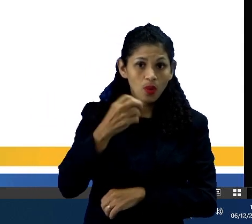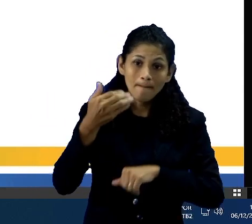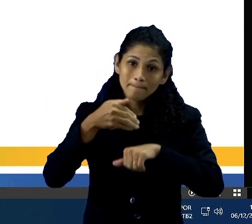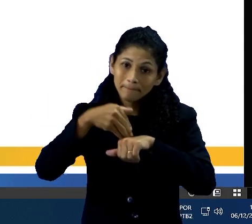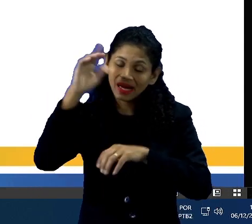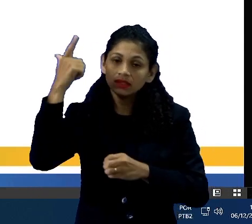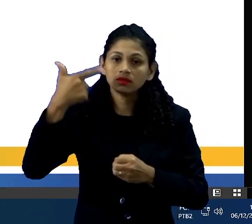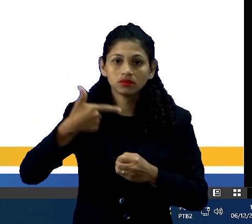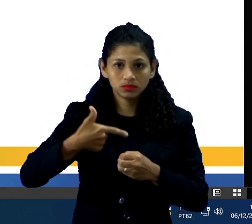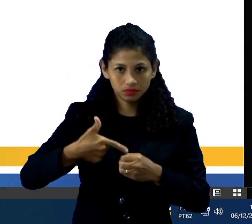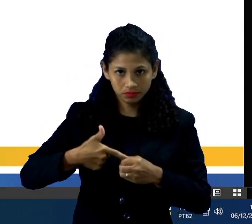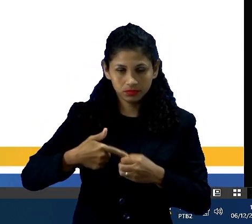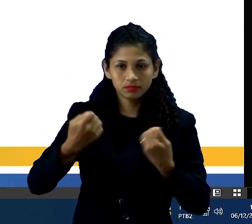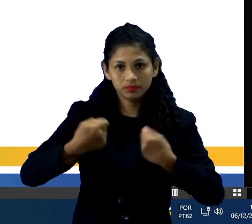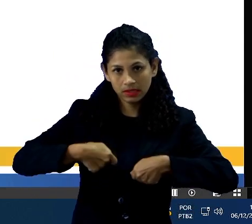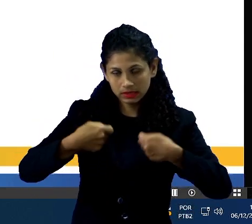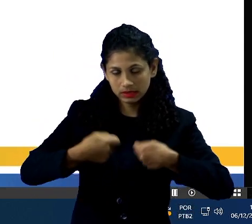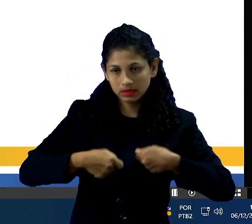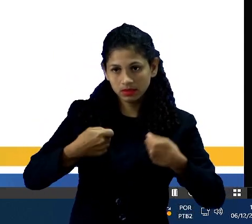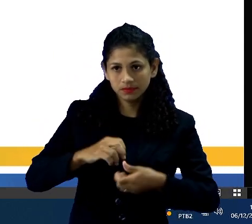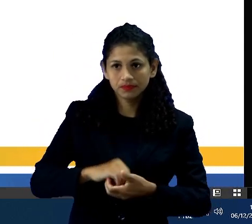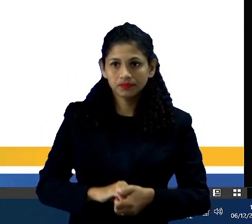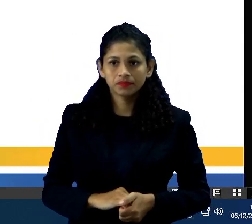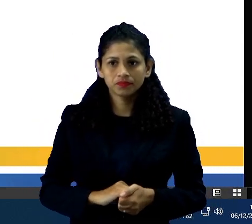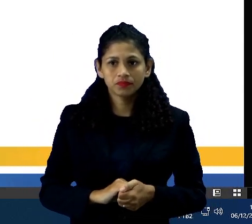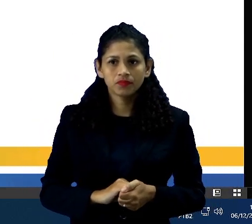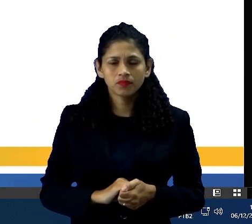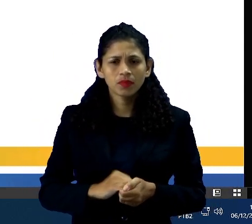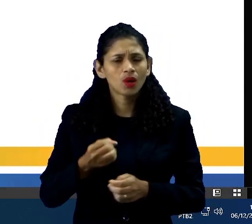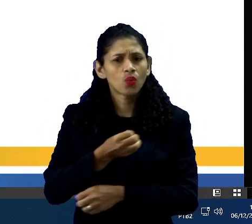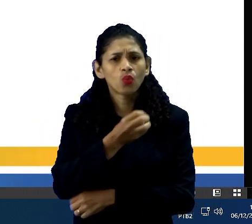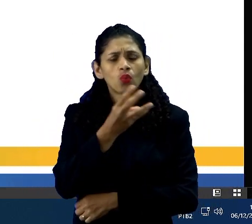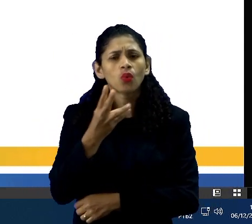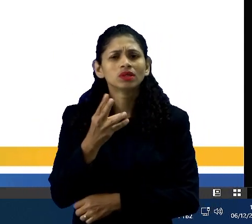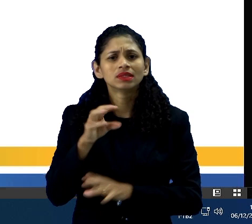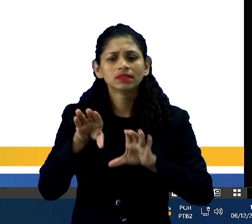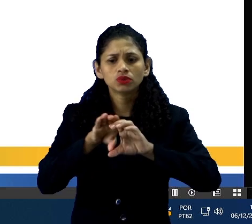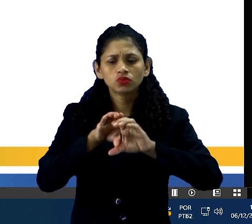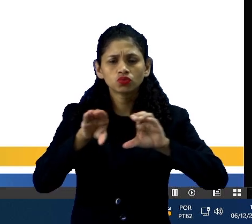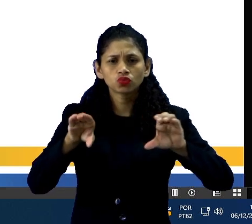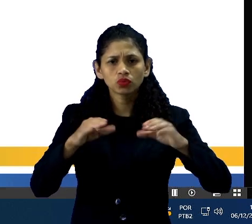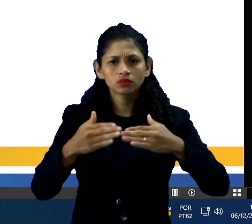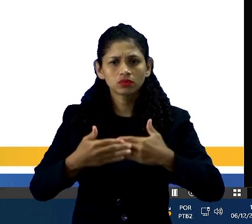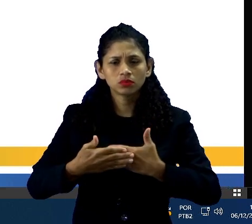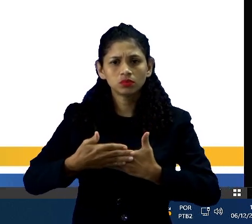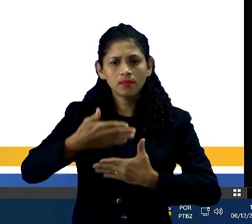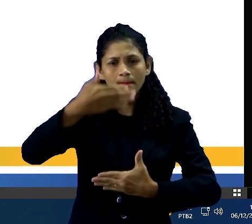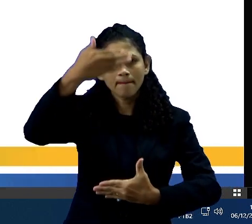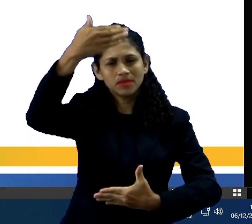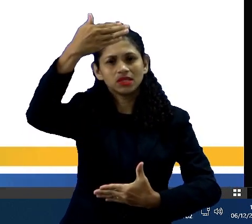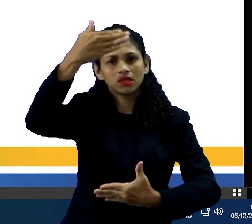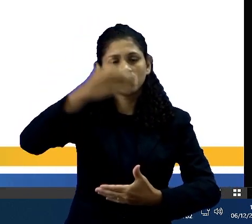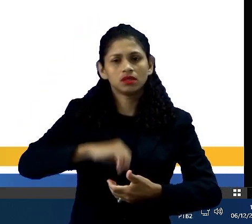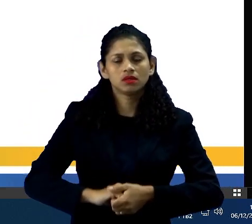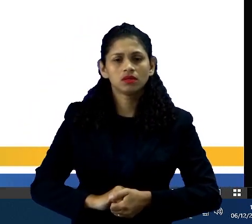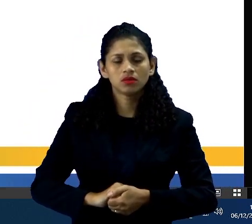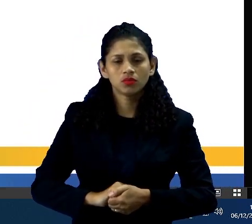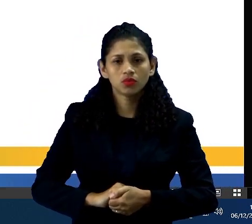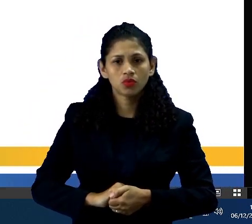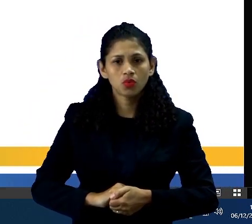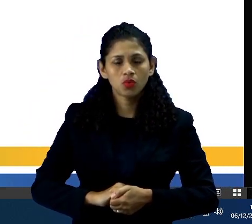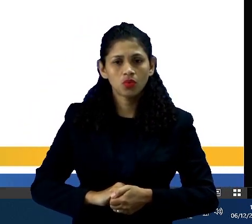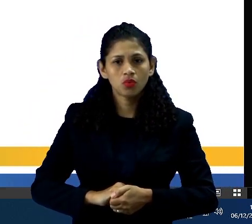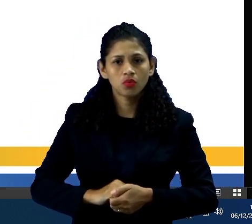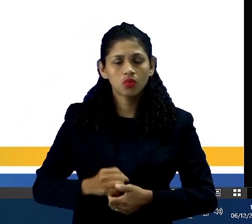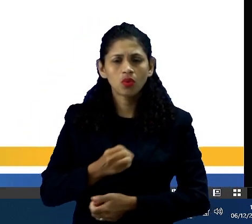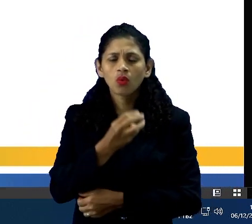percurso. Letra B, a quantidade de tijolos e área de uma parede. Vamos lá. Se eu aumentar a quantidade de tijolos, eu aumento